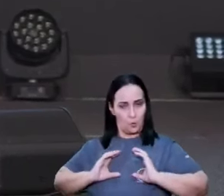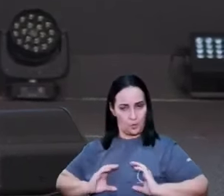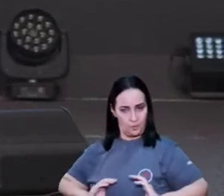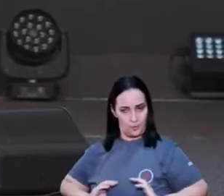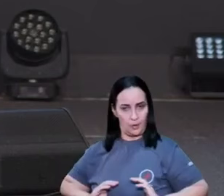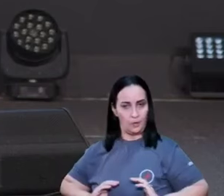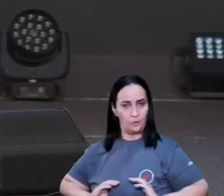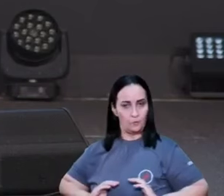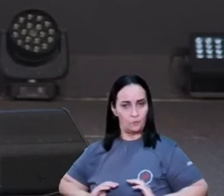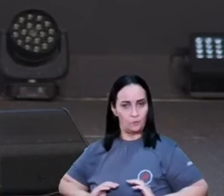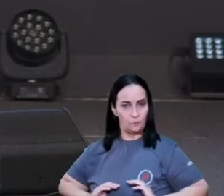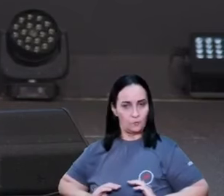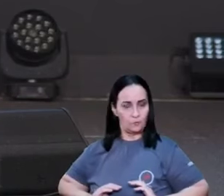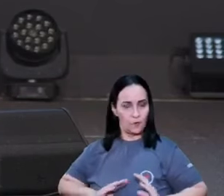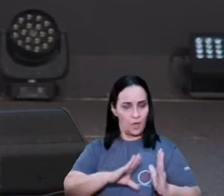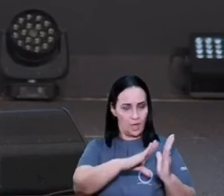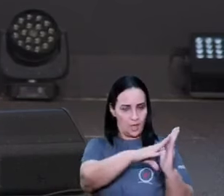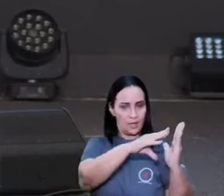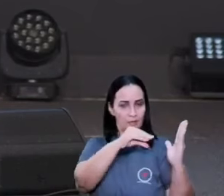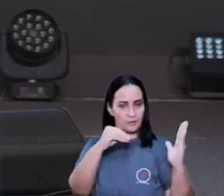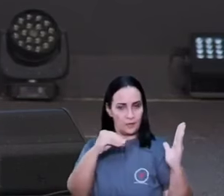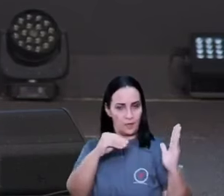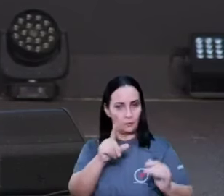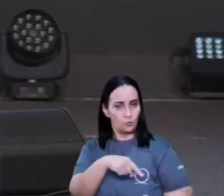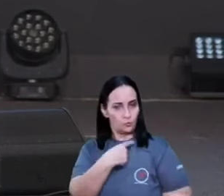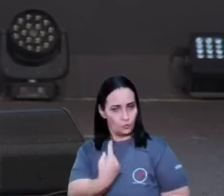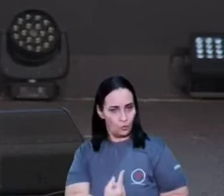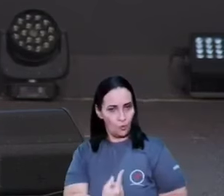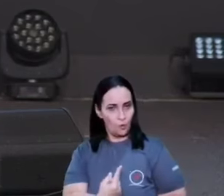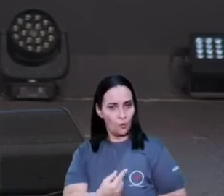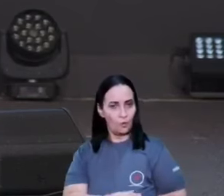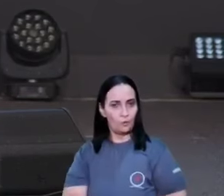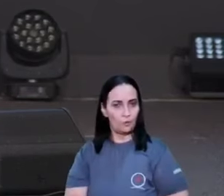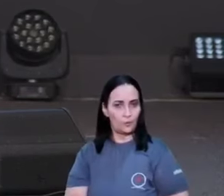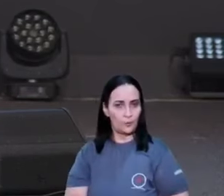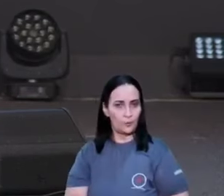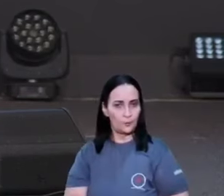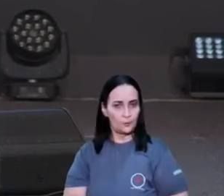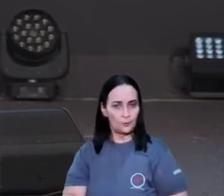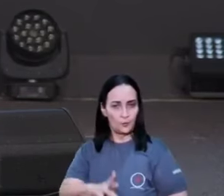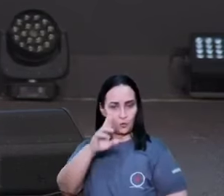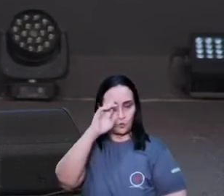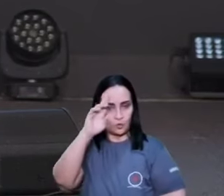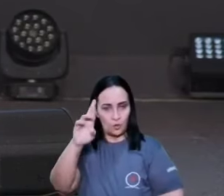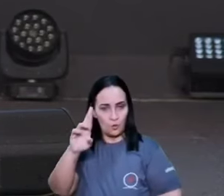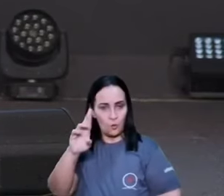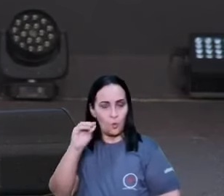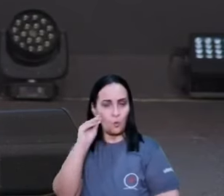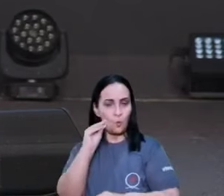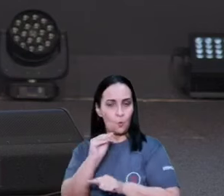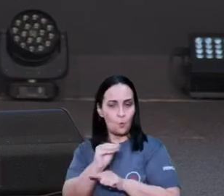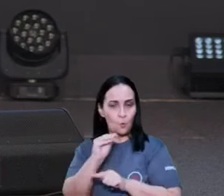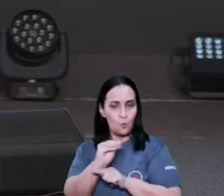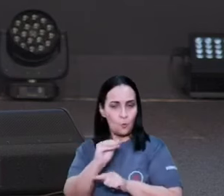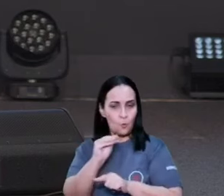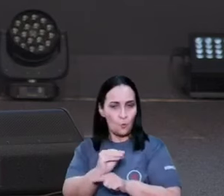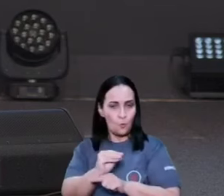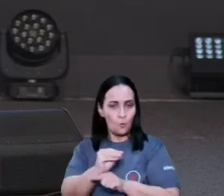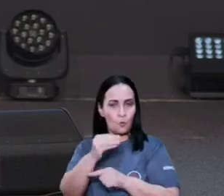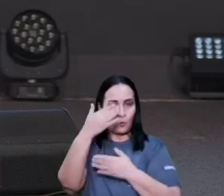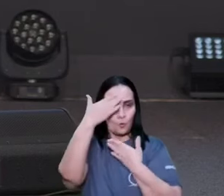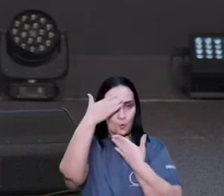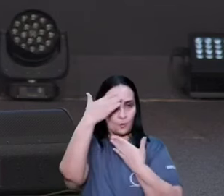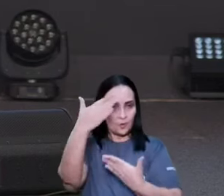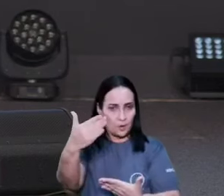todos nós E tem tocado o coração de Deus que o Senhor conserve agradecer muitíssimo a Deus